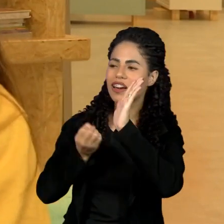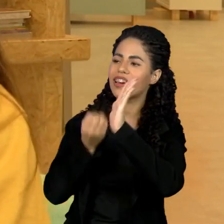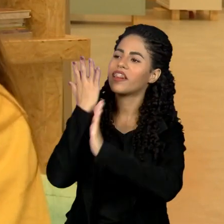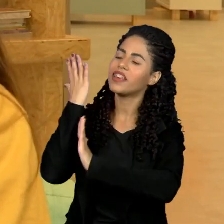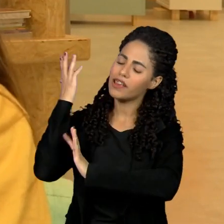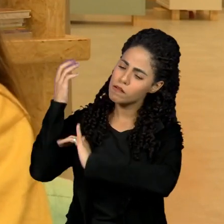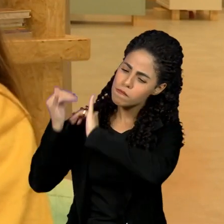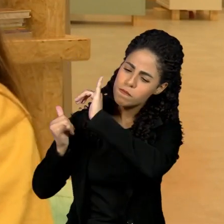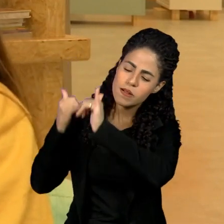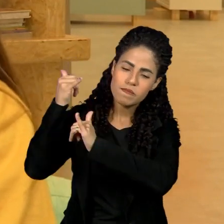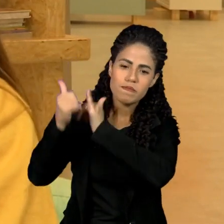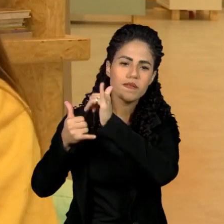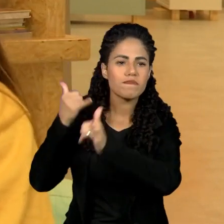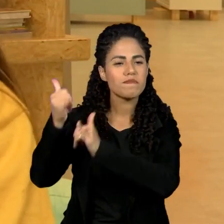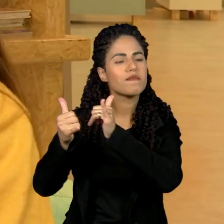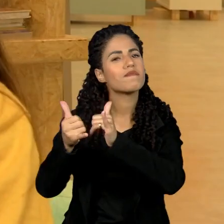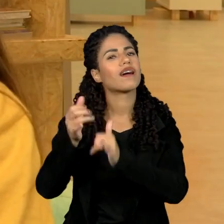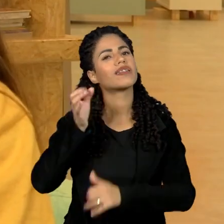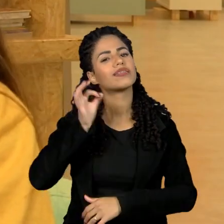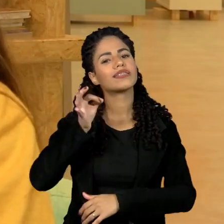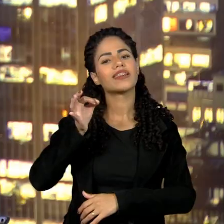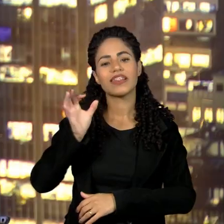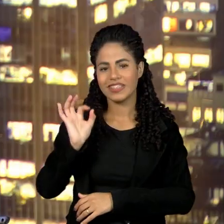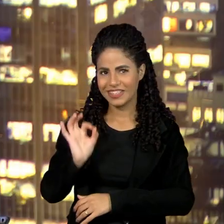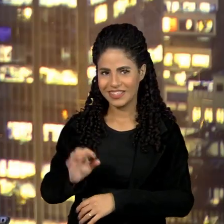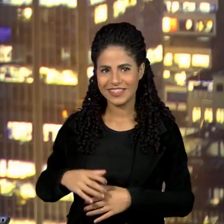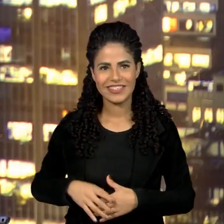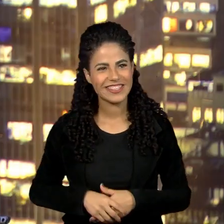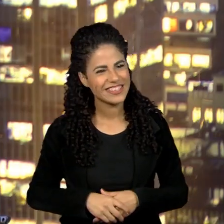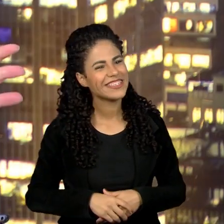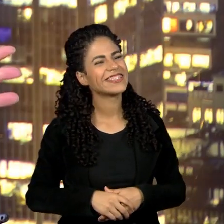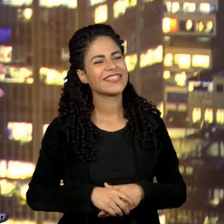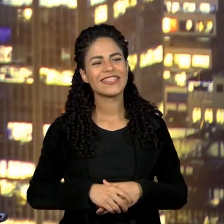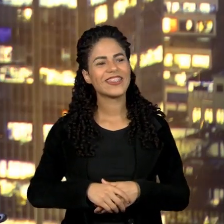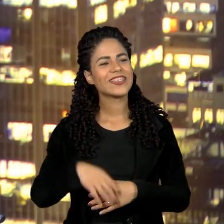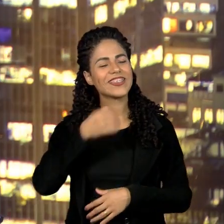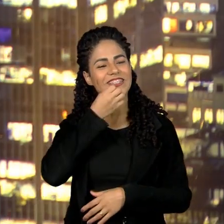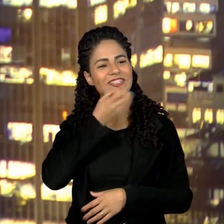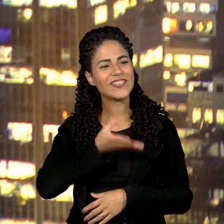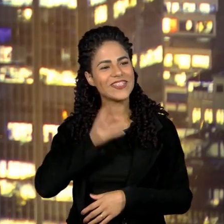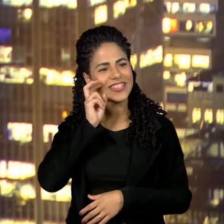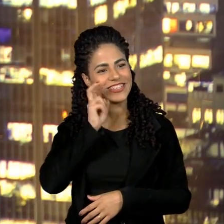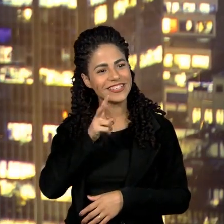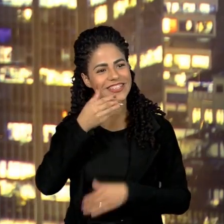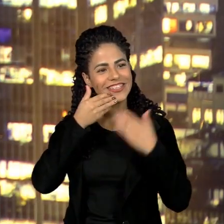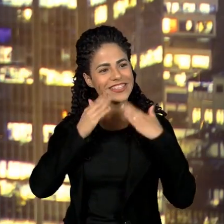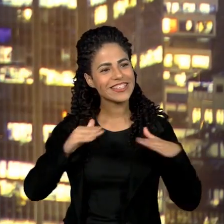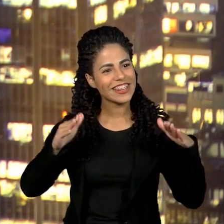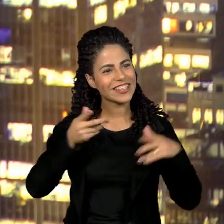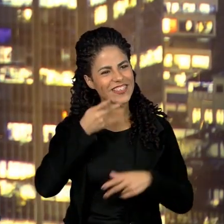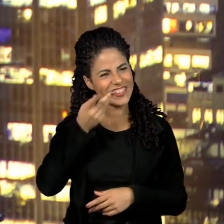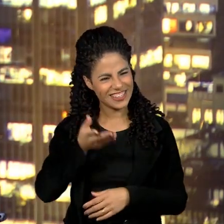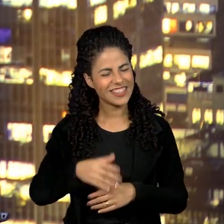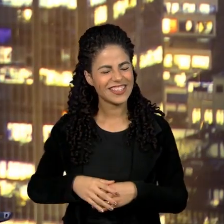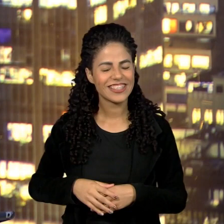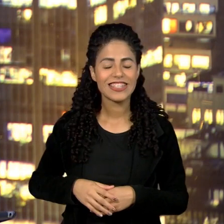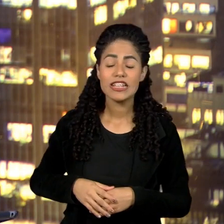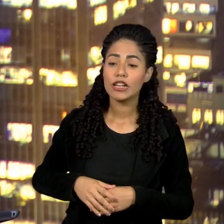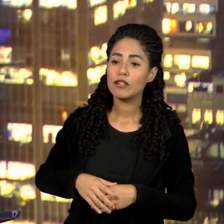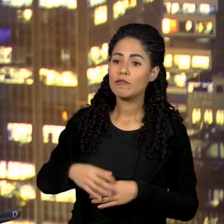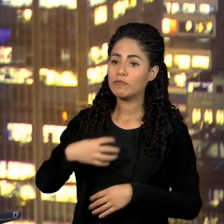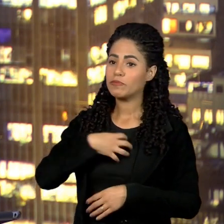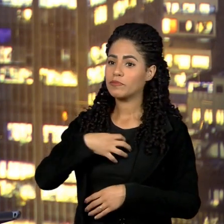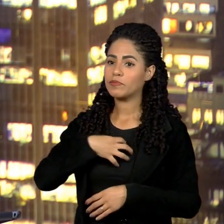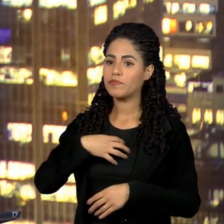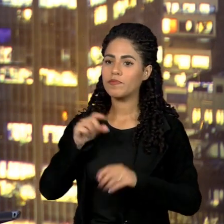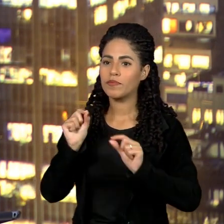e criam histórias. Muito bom, né? Ouvir as crianças. Aí eu queria te ouvir nesse sentido,